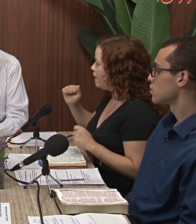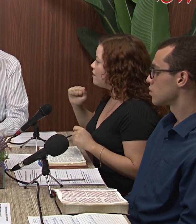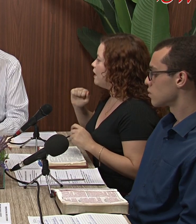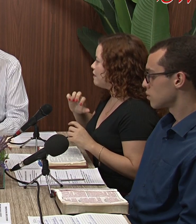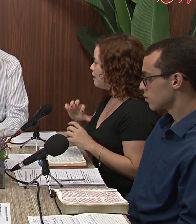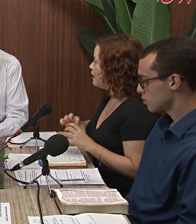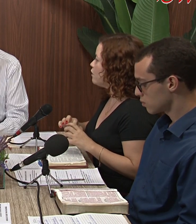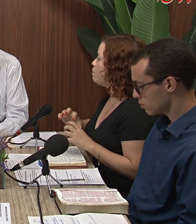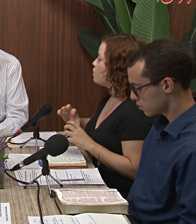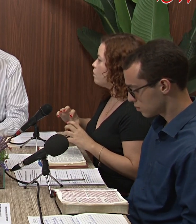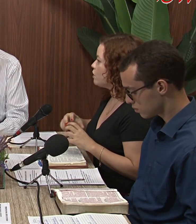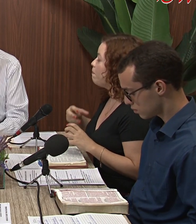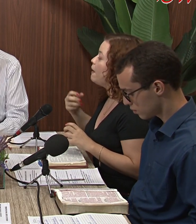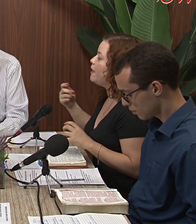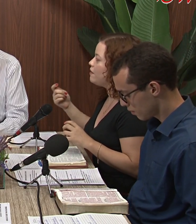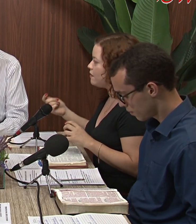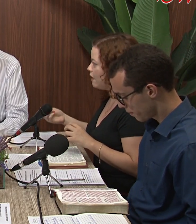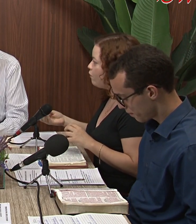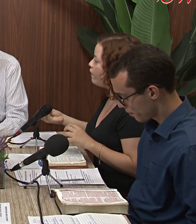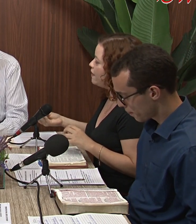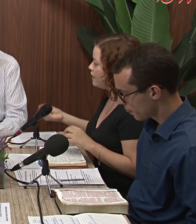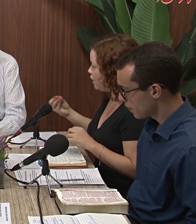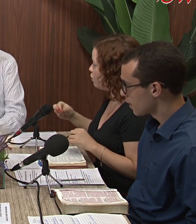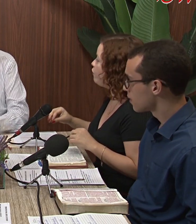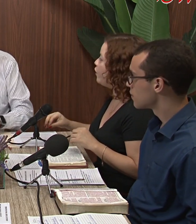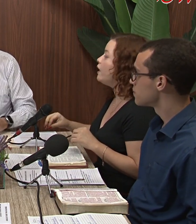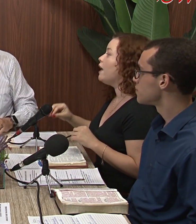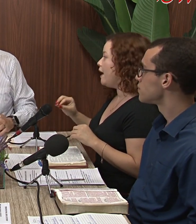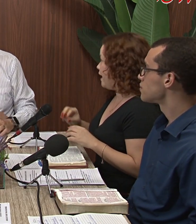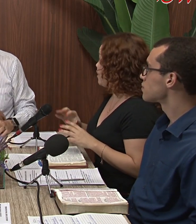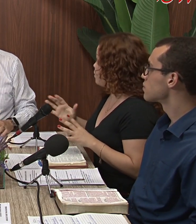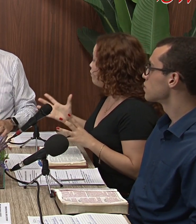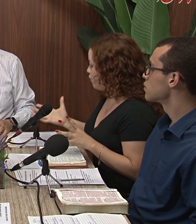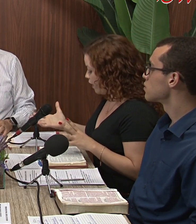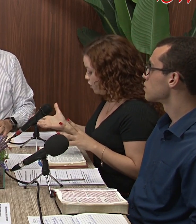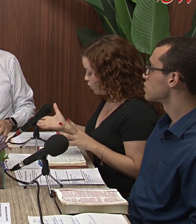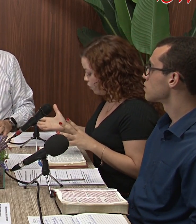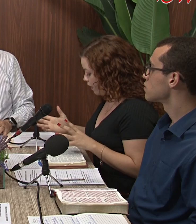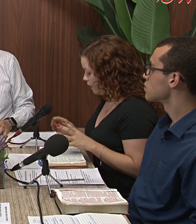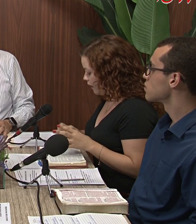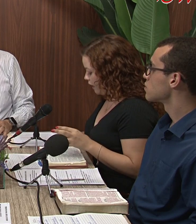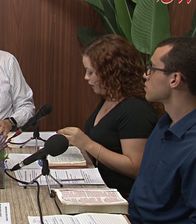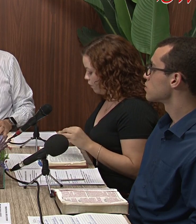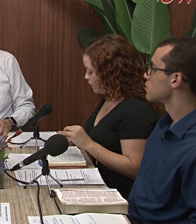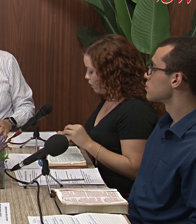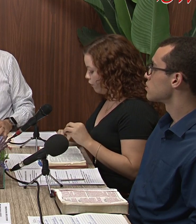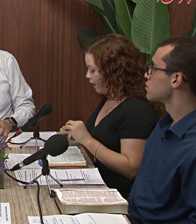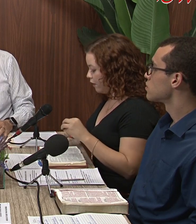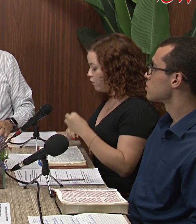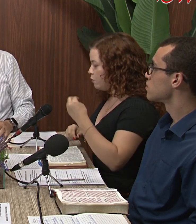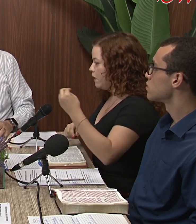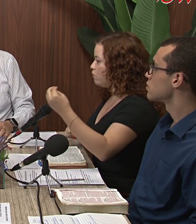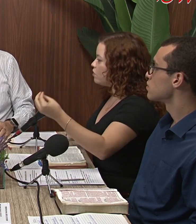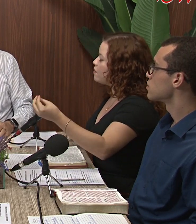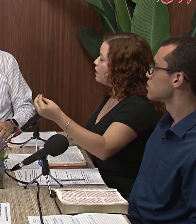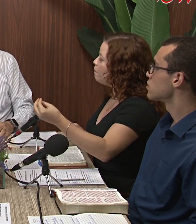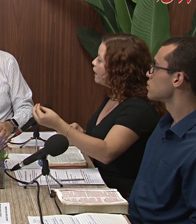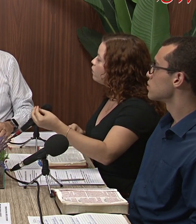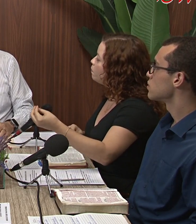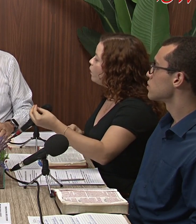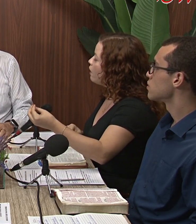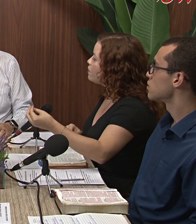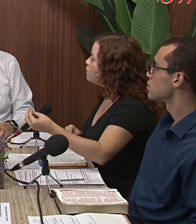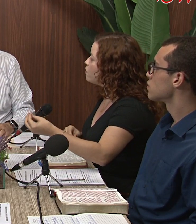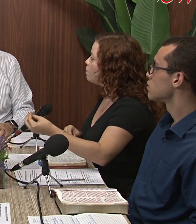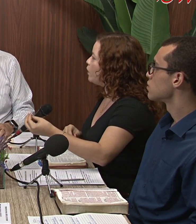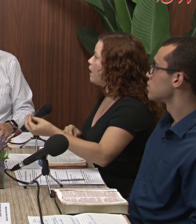teve os remanescentes ali, as pessoas que permaneceram fiéis. A igreja não foi destruída. Então o Senhor fala do espírito de